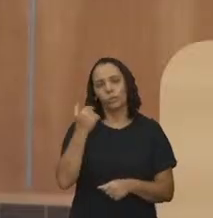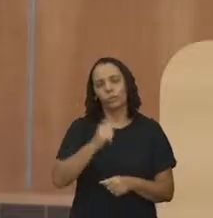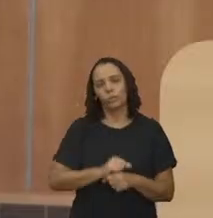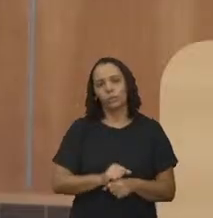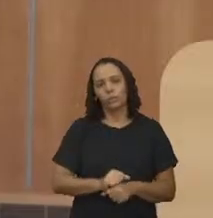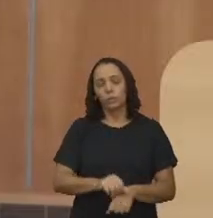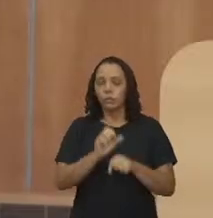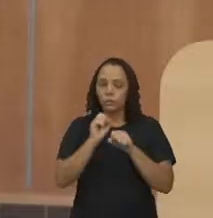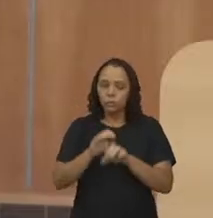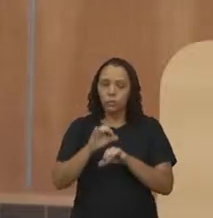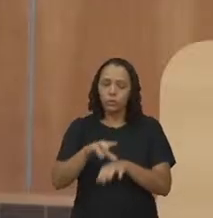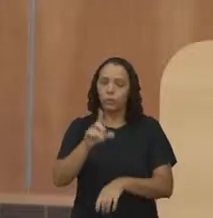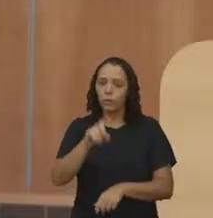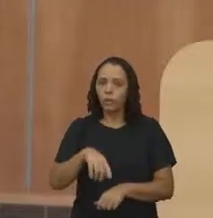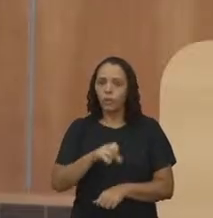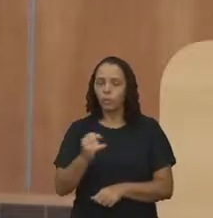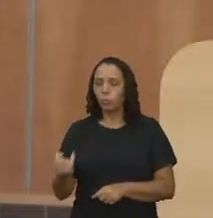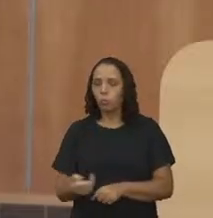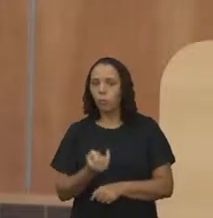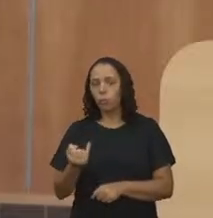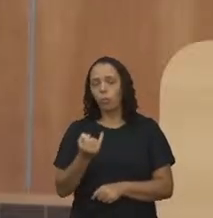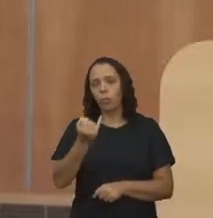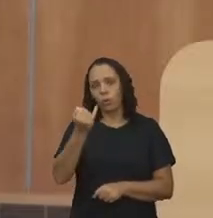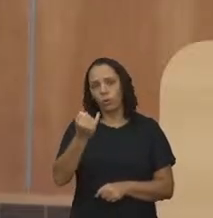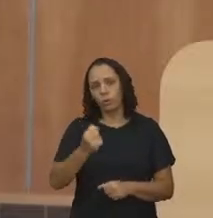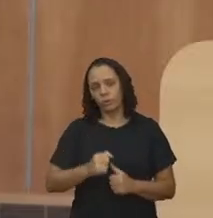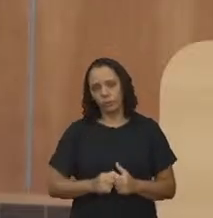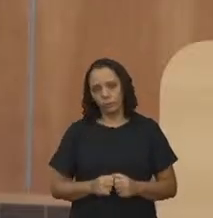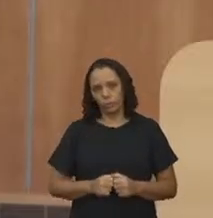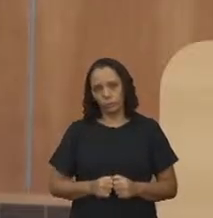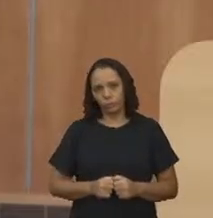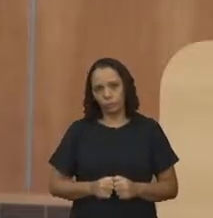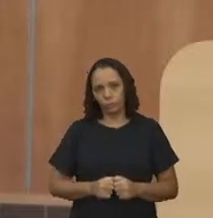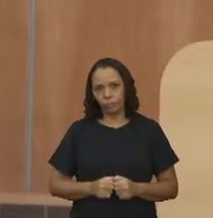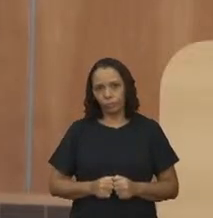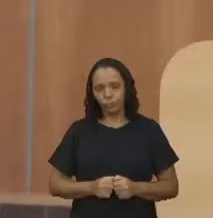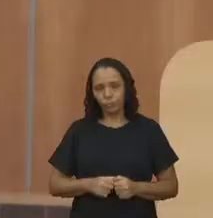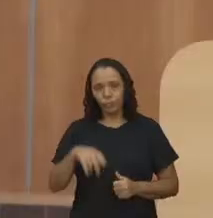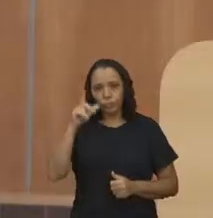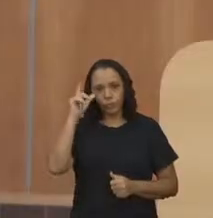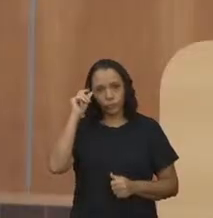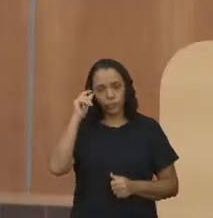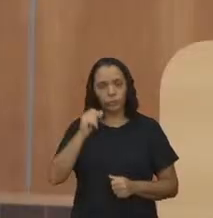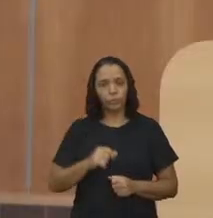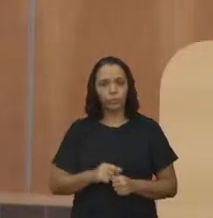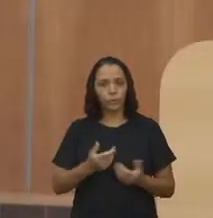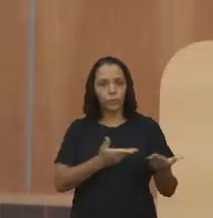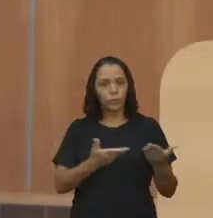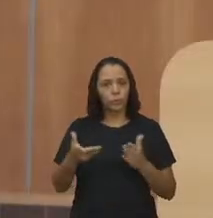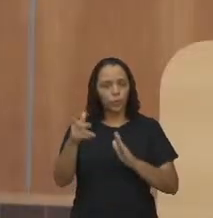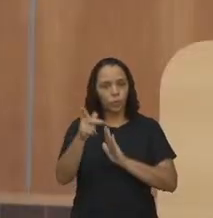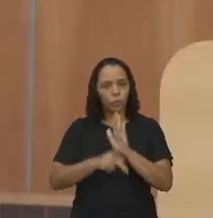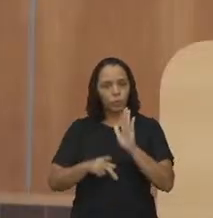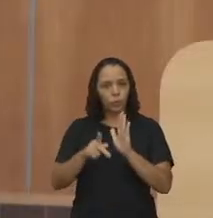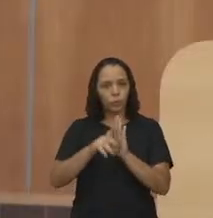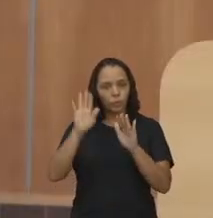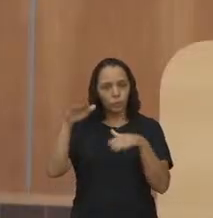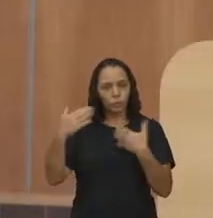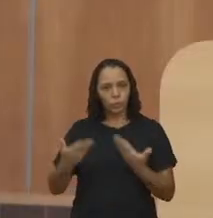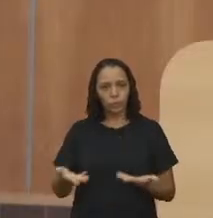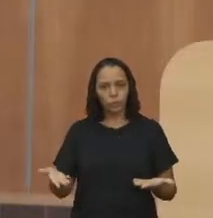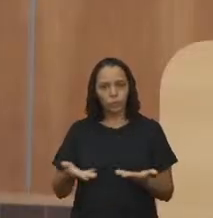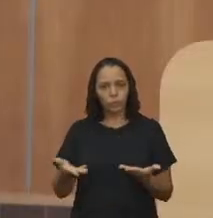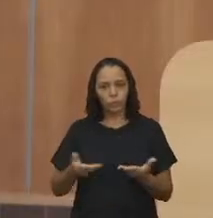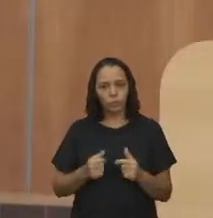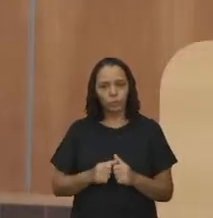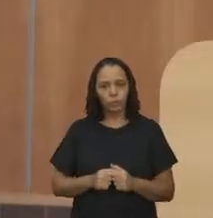muito importante. Também quero aqui dizer ao Jean, projeto que vem de encontro, homenagem de hoje, né? Programa